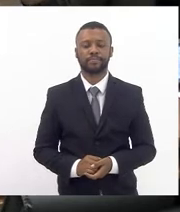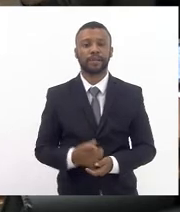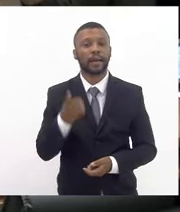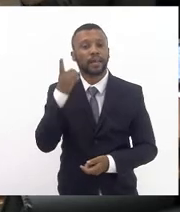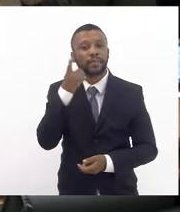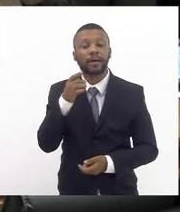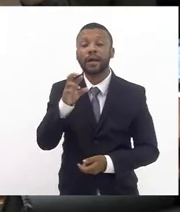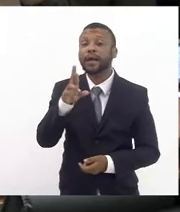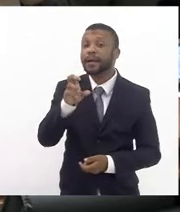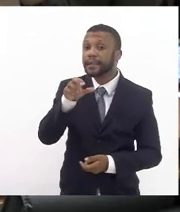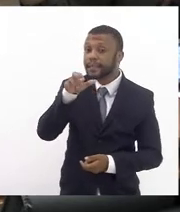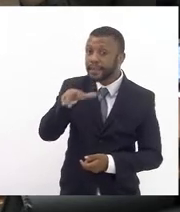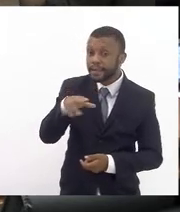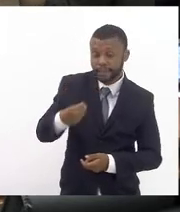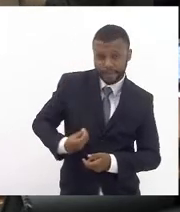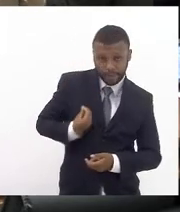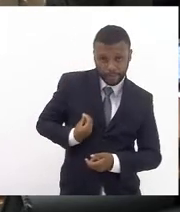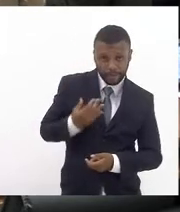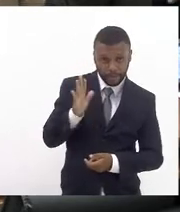Deputado Renan Ferreirinha está presente, não?